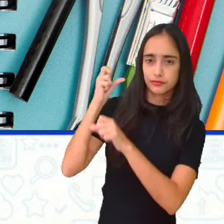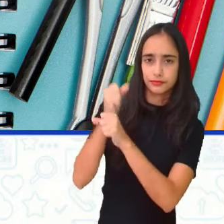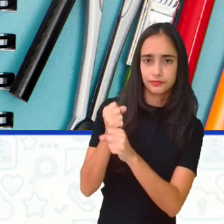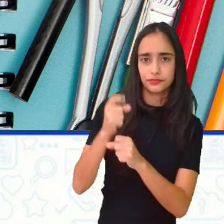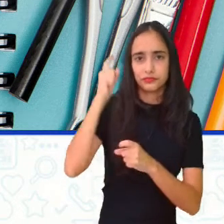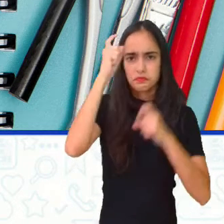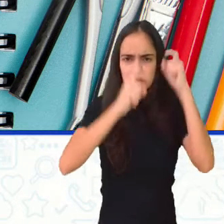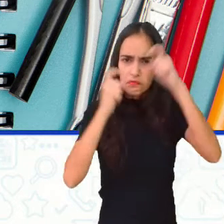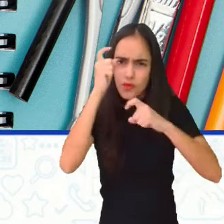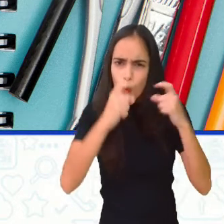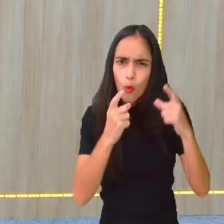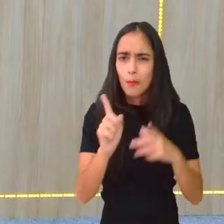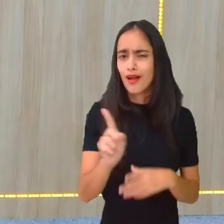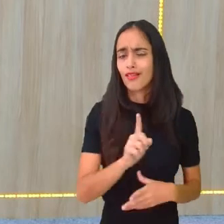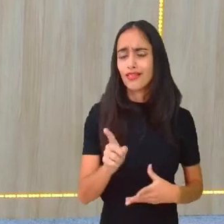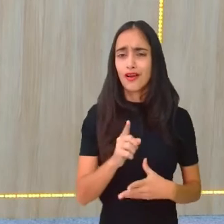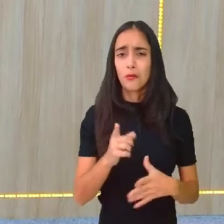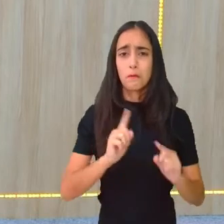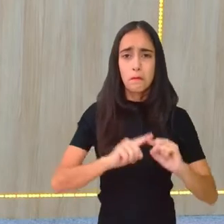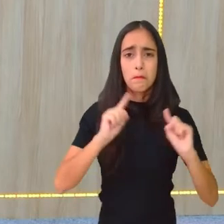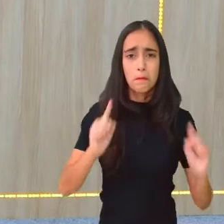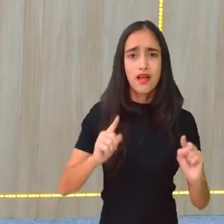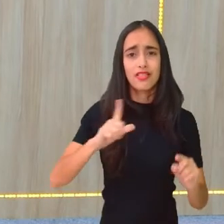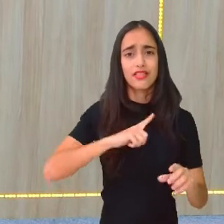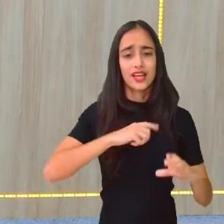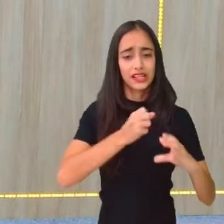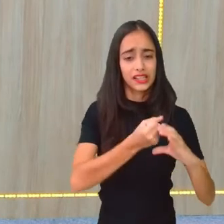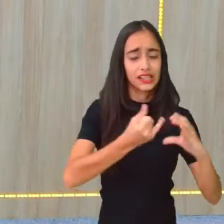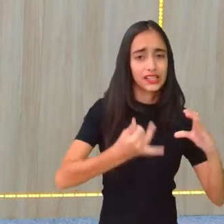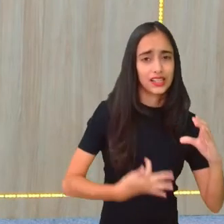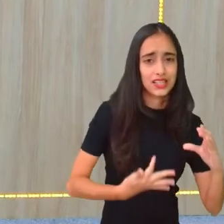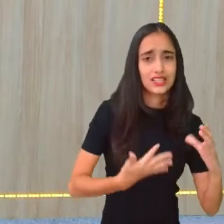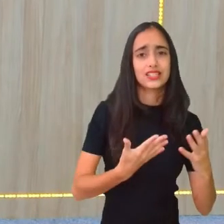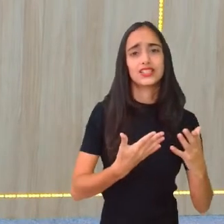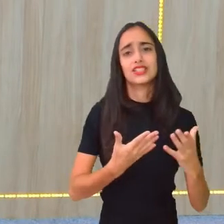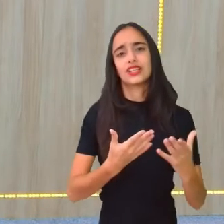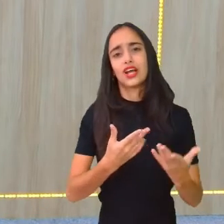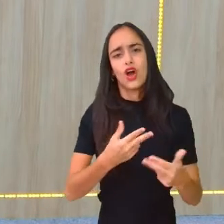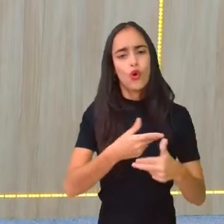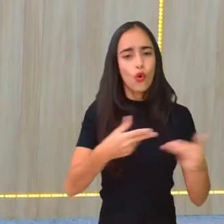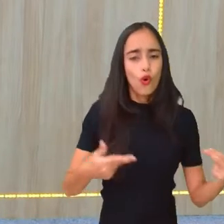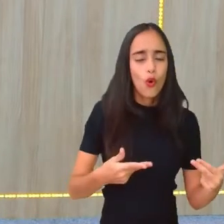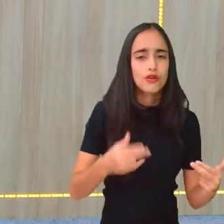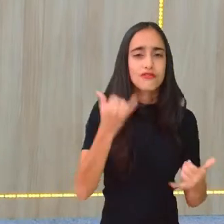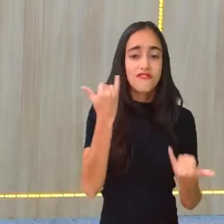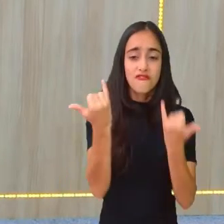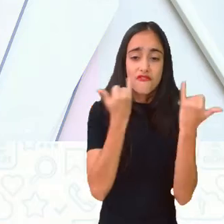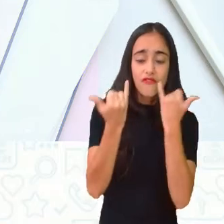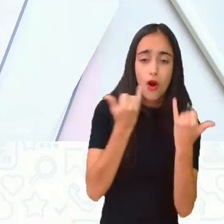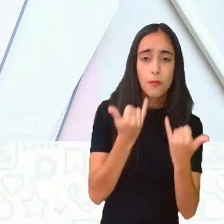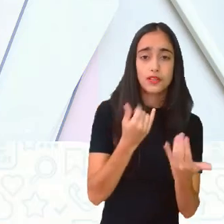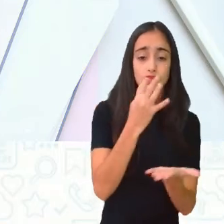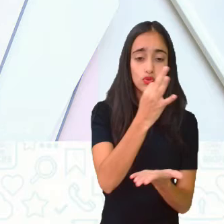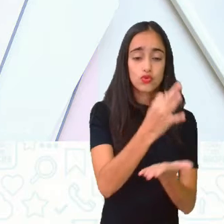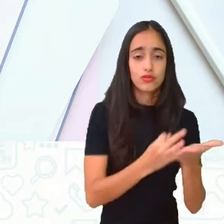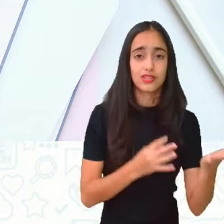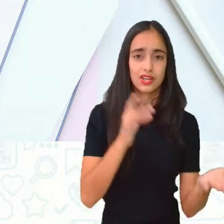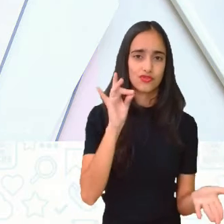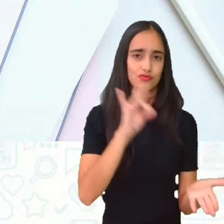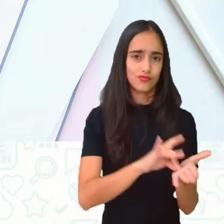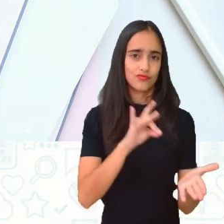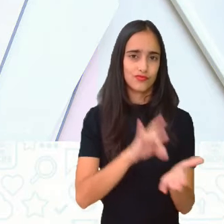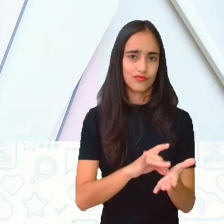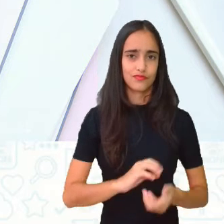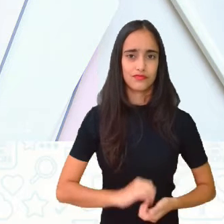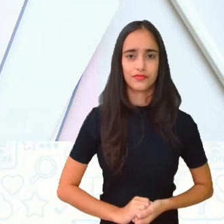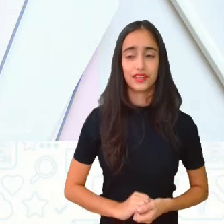e sim com os dados apresentados pelo texto original. Tá certo? Por último, mas não menos